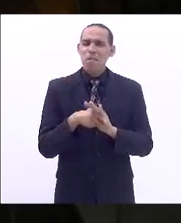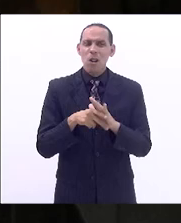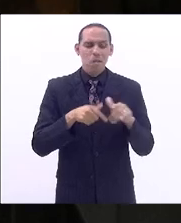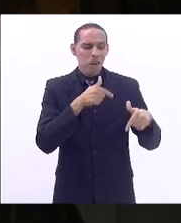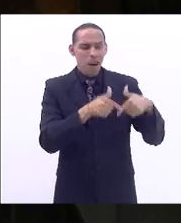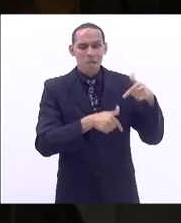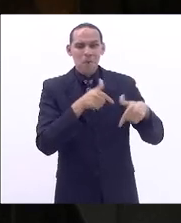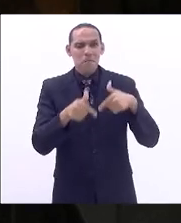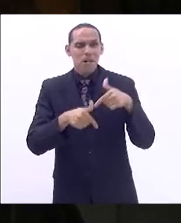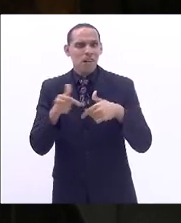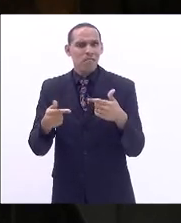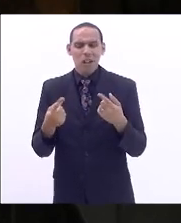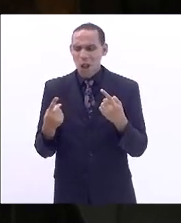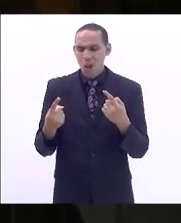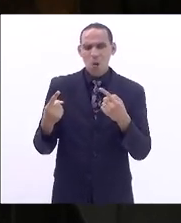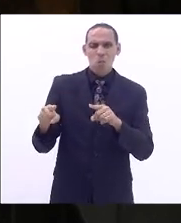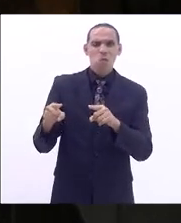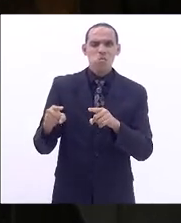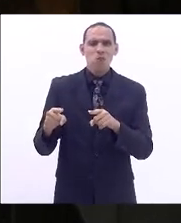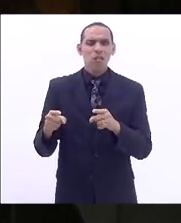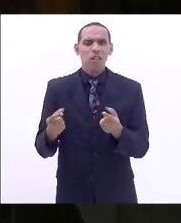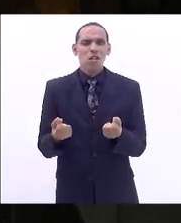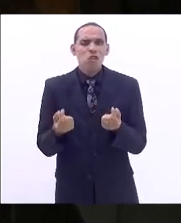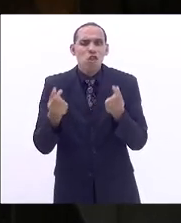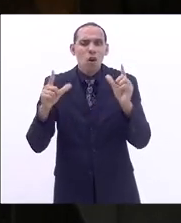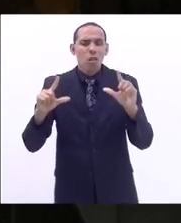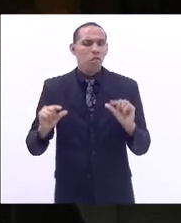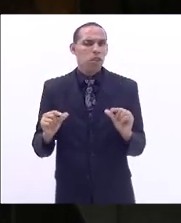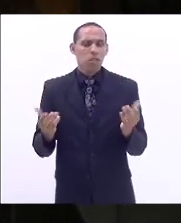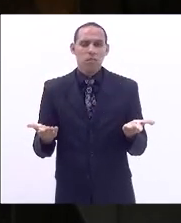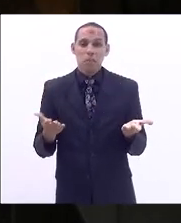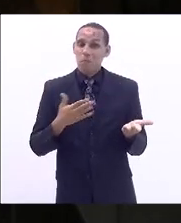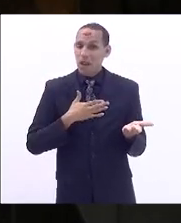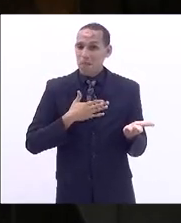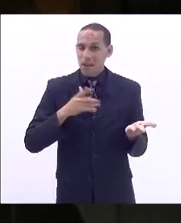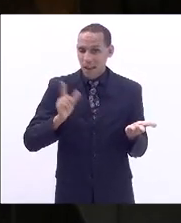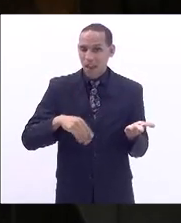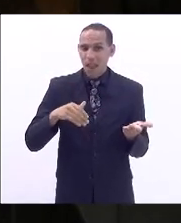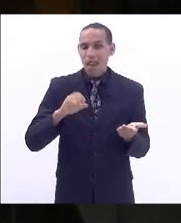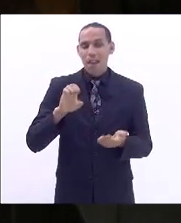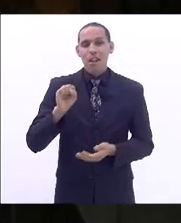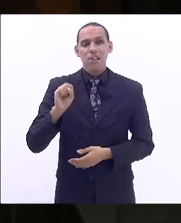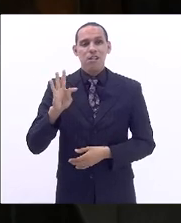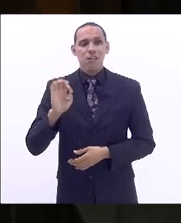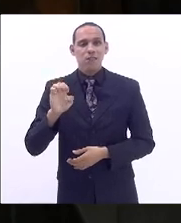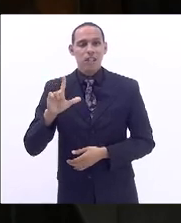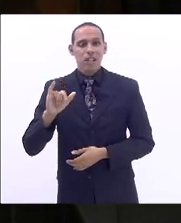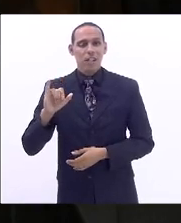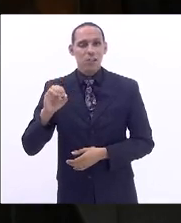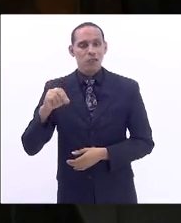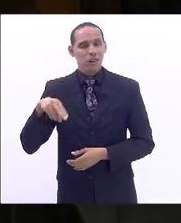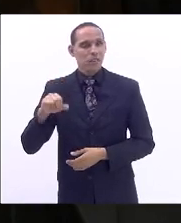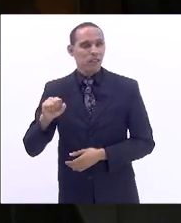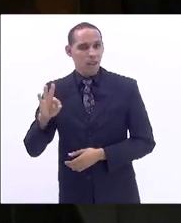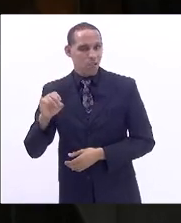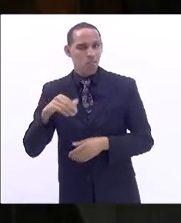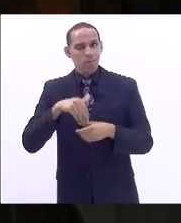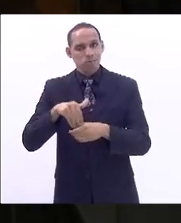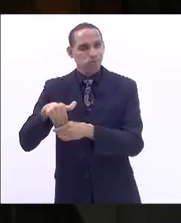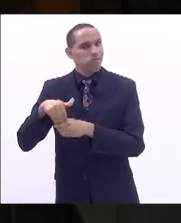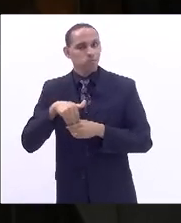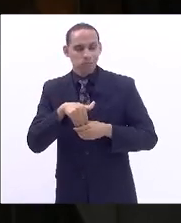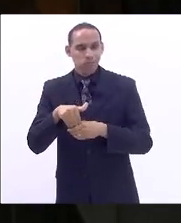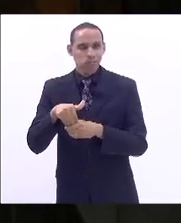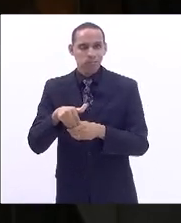Ser contra a redução de preço para a população para mim estelionato eleitoral é isso é nítido